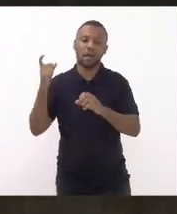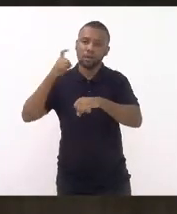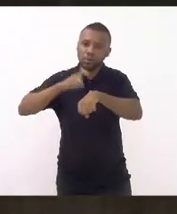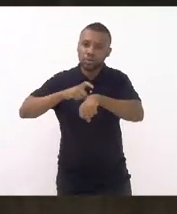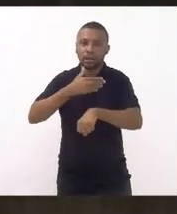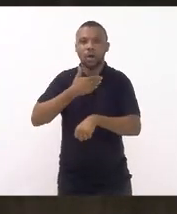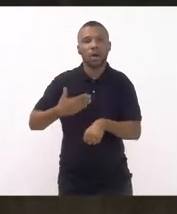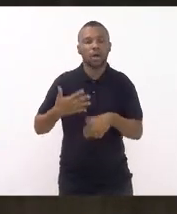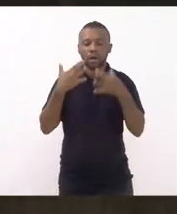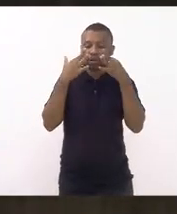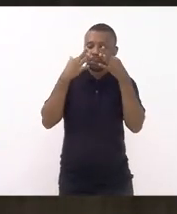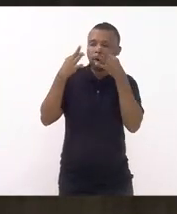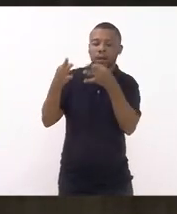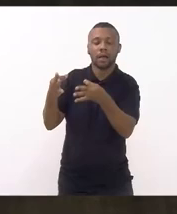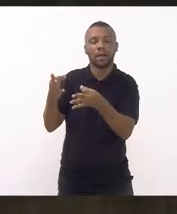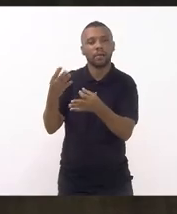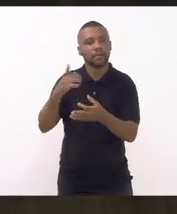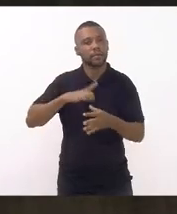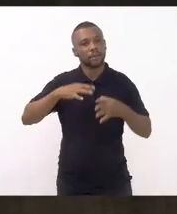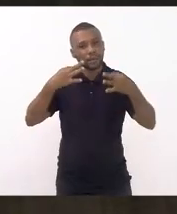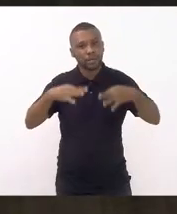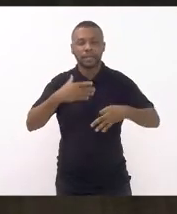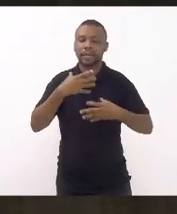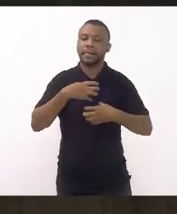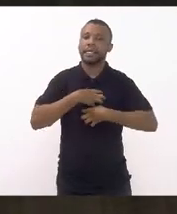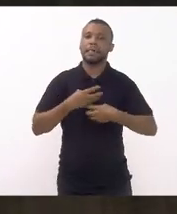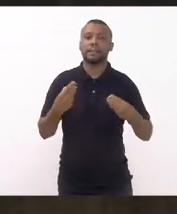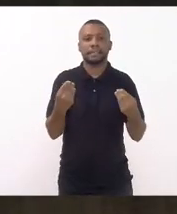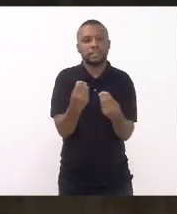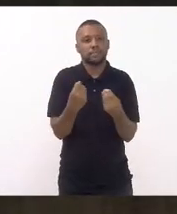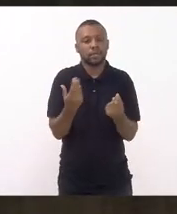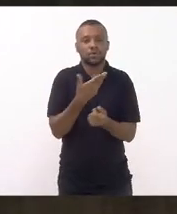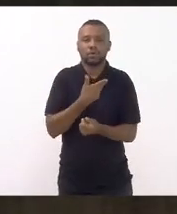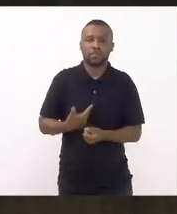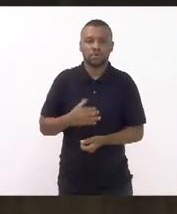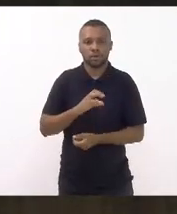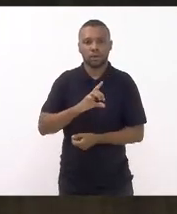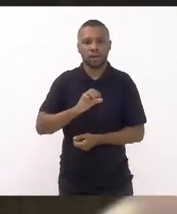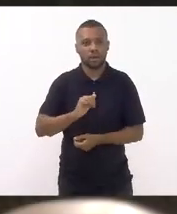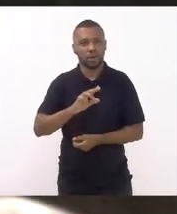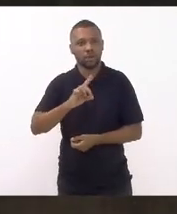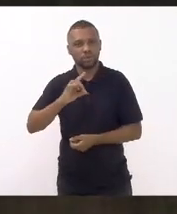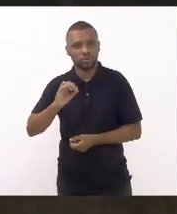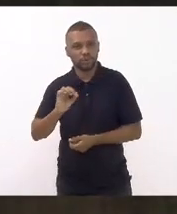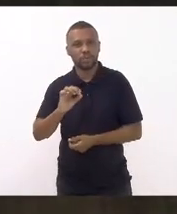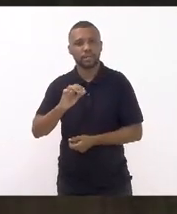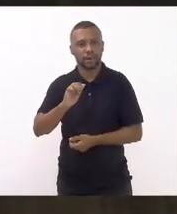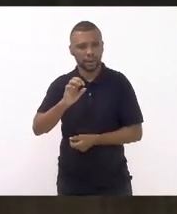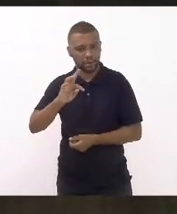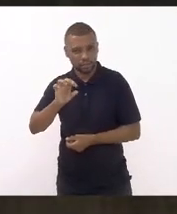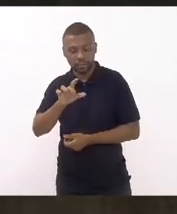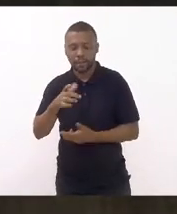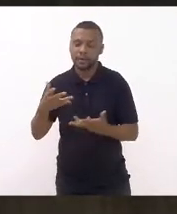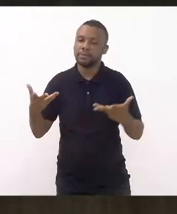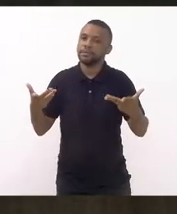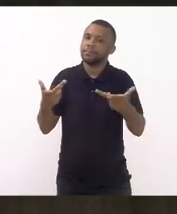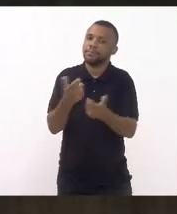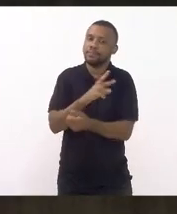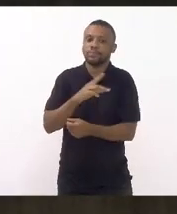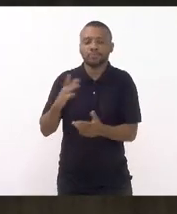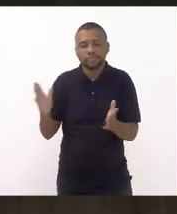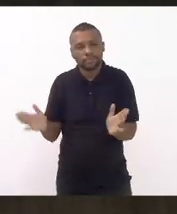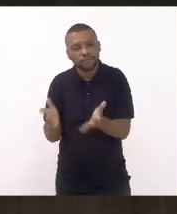olhar, e eu tenho certeza que a sensibilidade do governador Cláudio Castro é tamanha que vai valorizar esses servidores que precisam